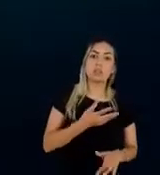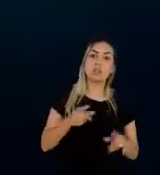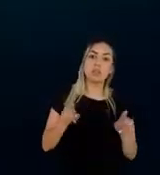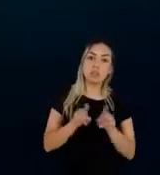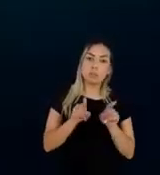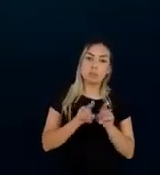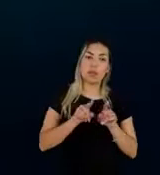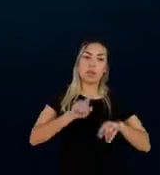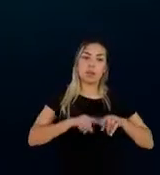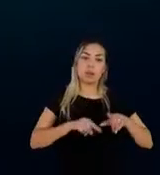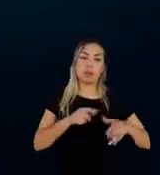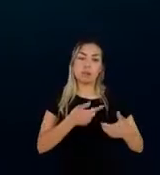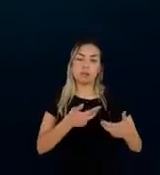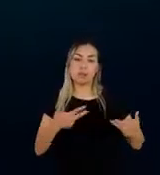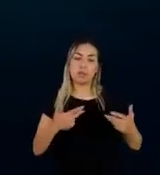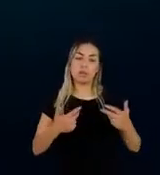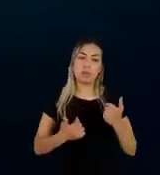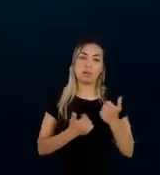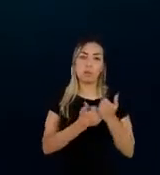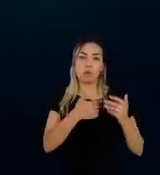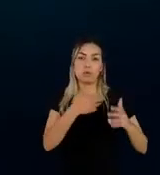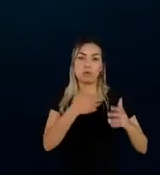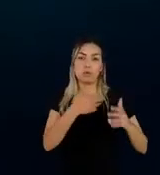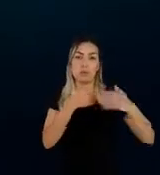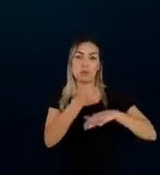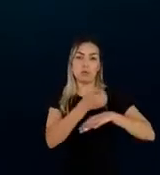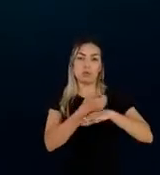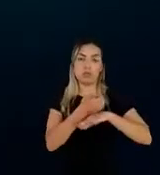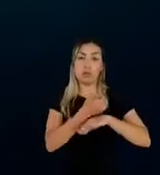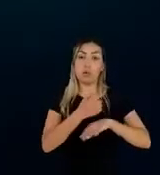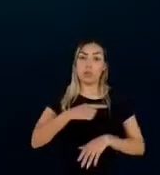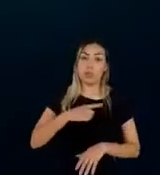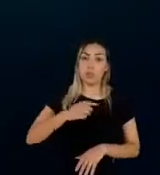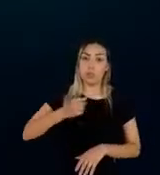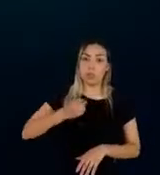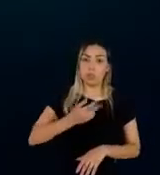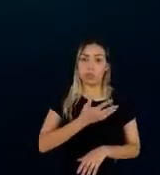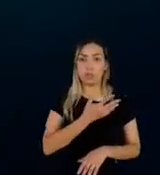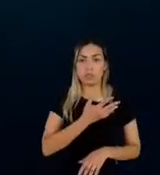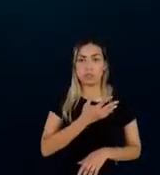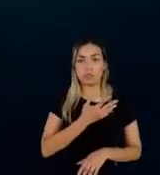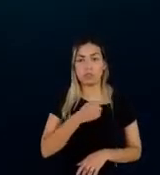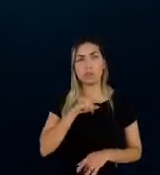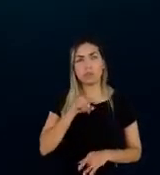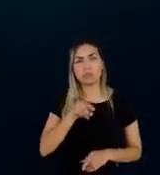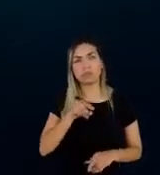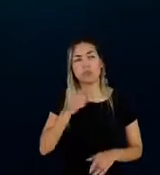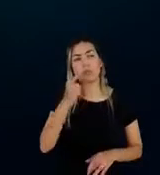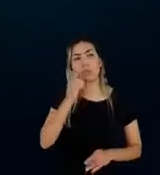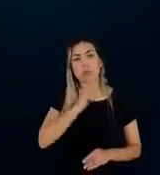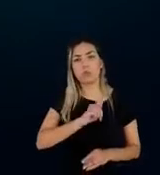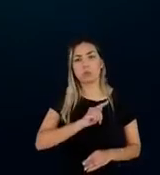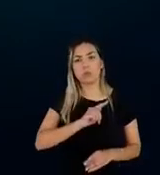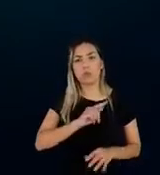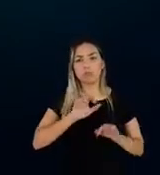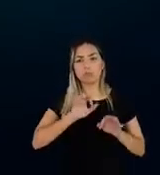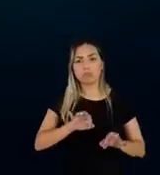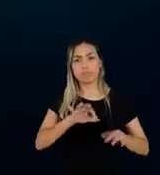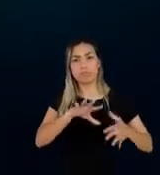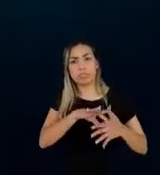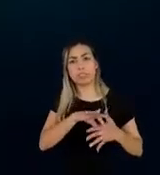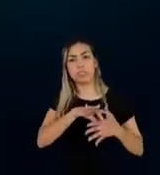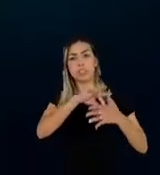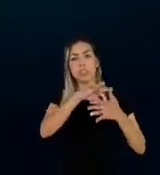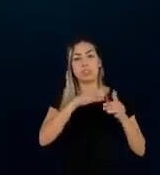do desenvolvimento nacional, teremos inovação como uma forma de obtenção, uma liderança tecnológica